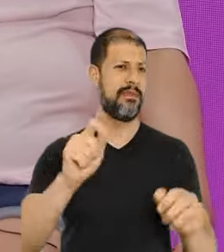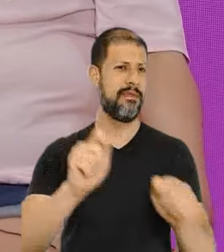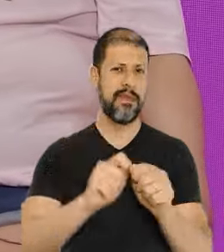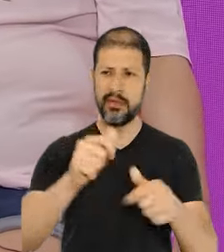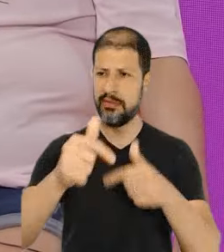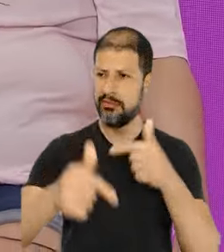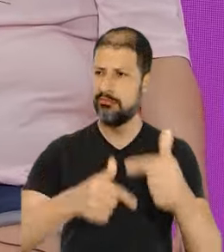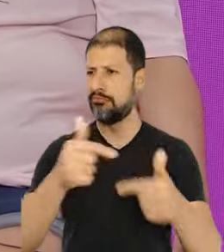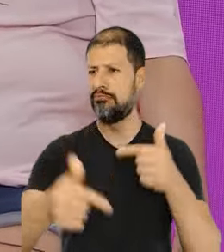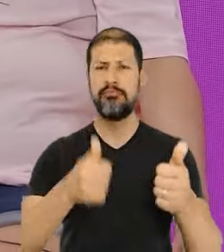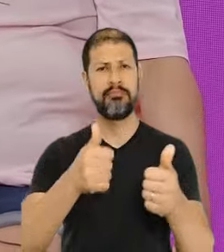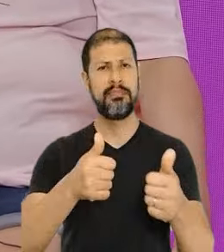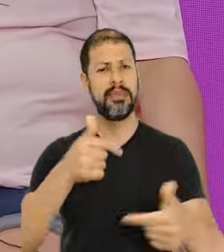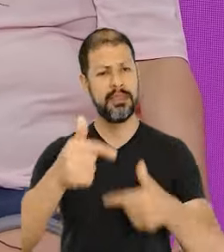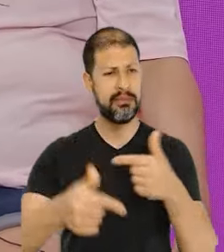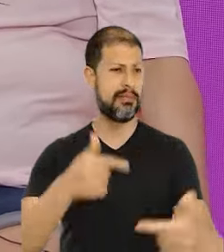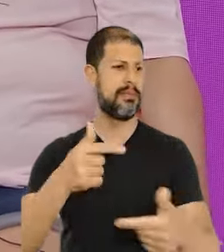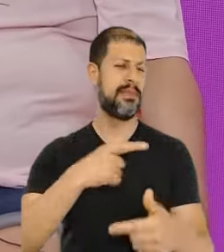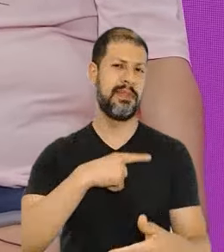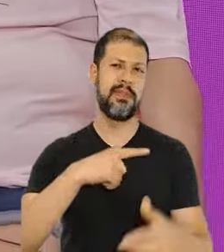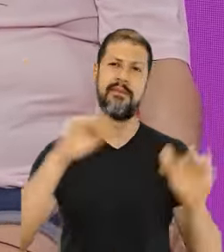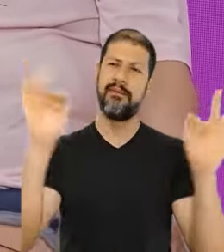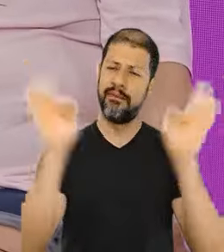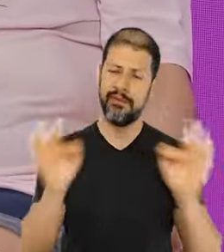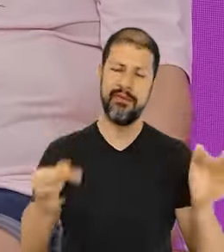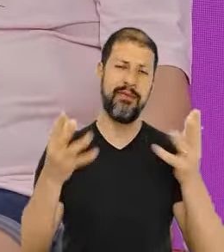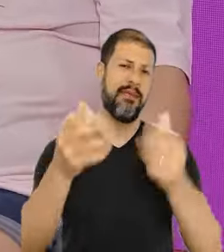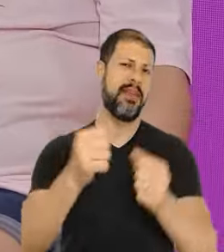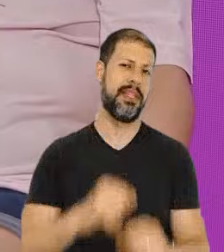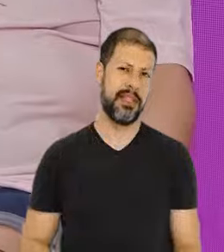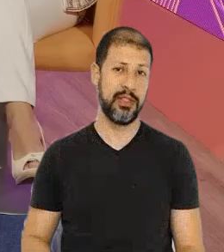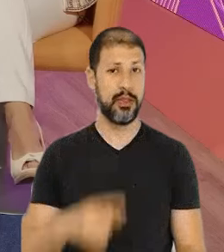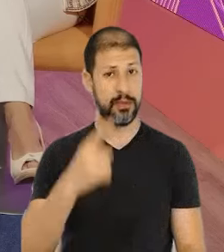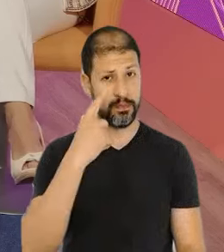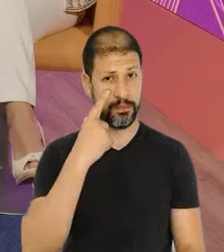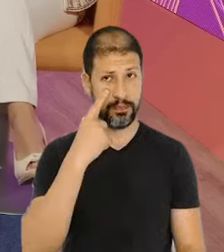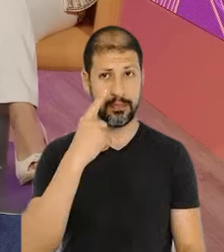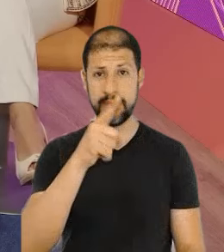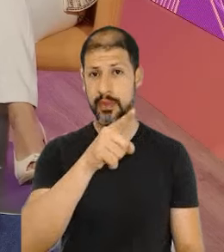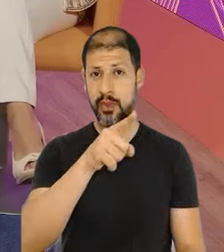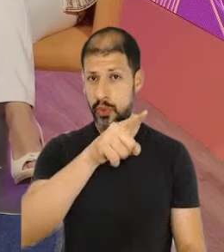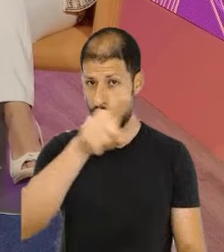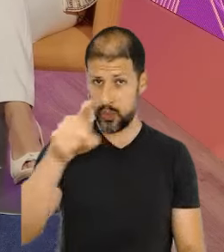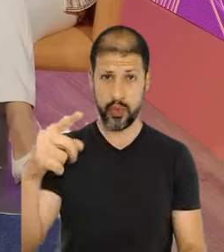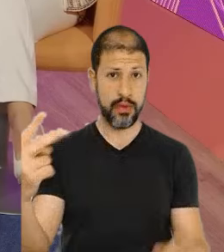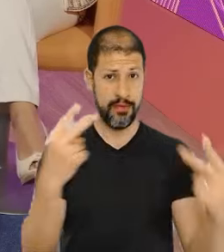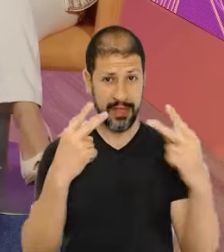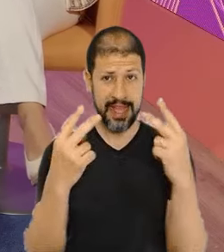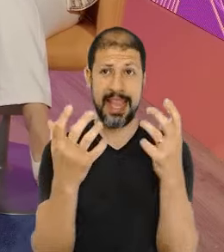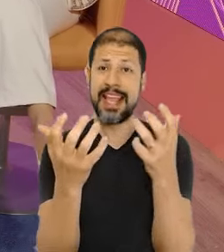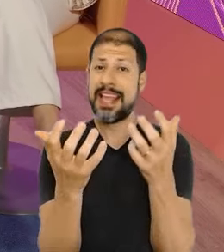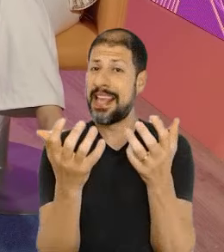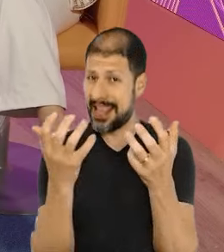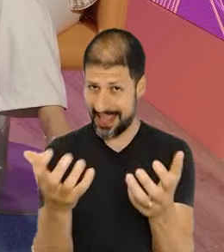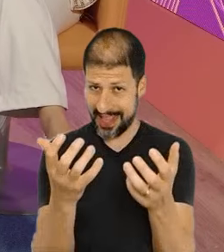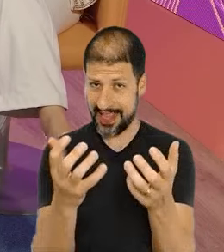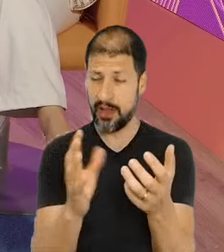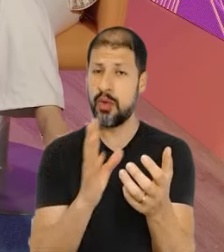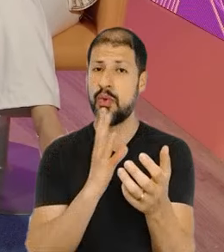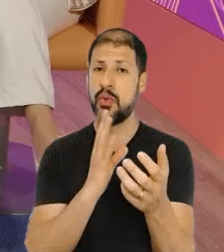fazem porque eles vão produzir eles vão estar felizes né E olha para quem tá nos assistindo e quiser